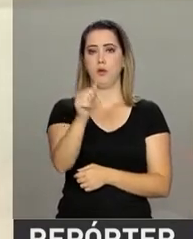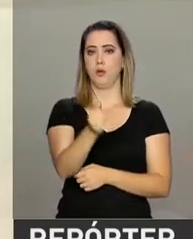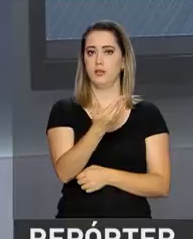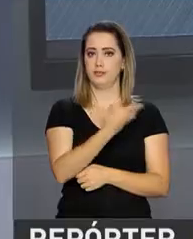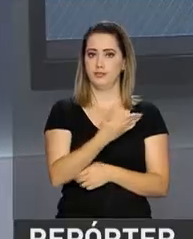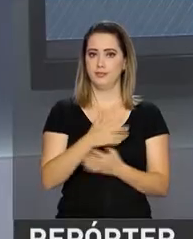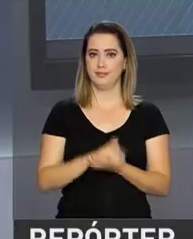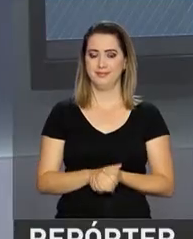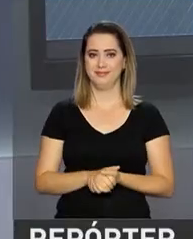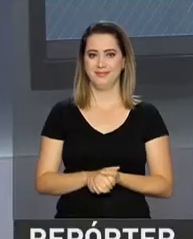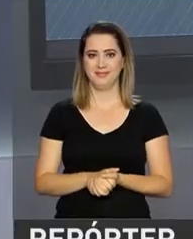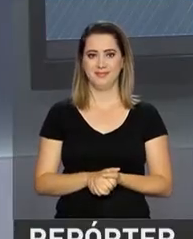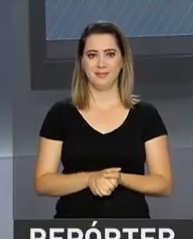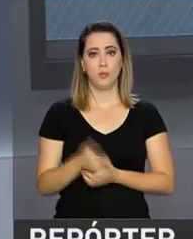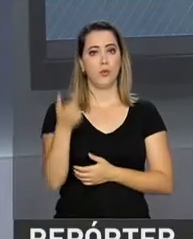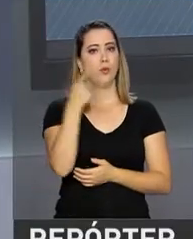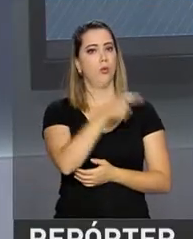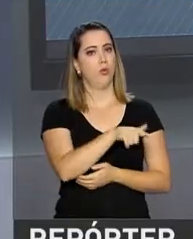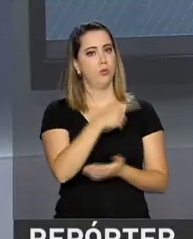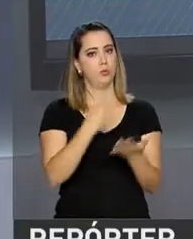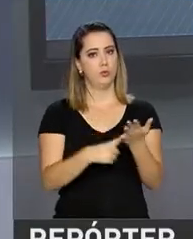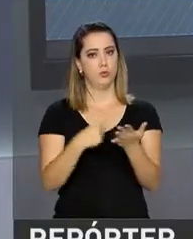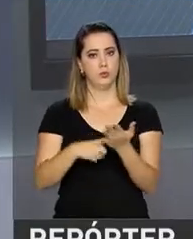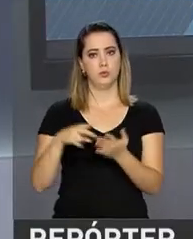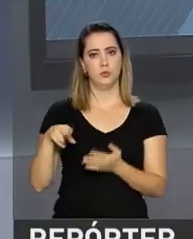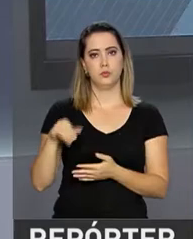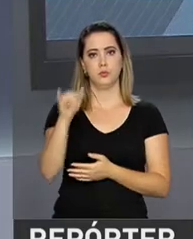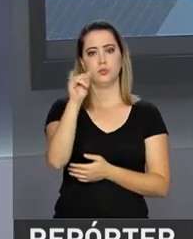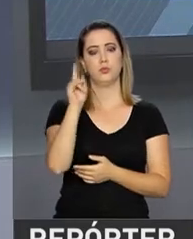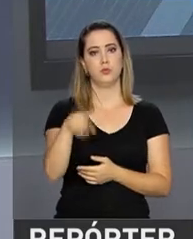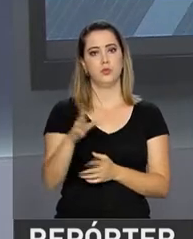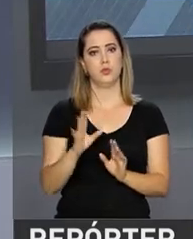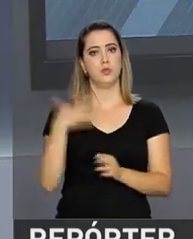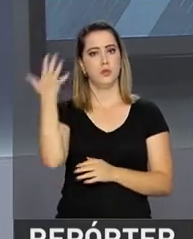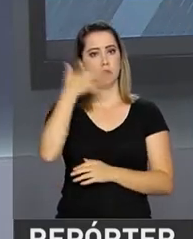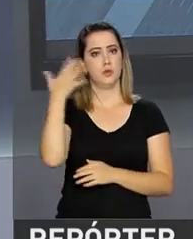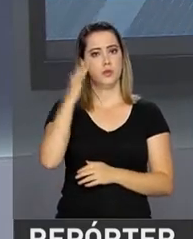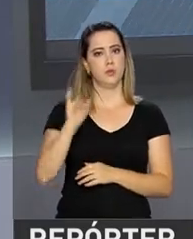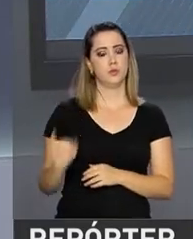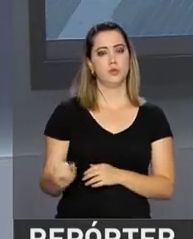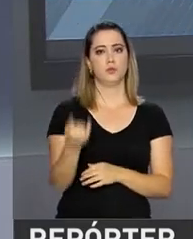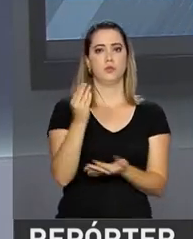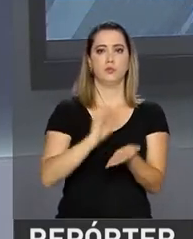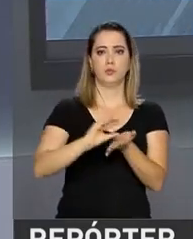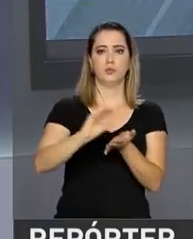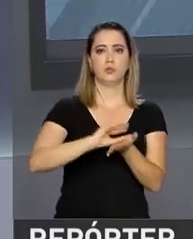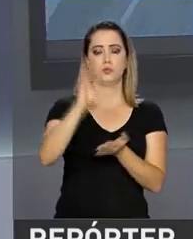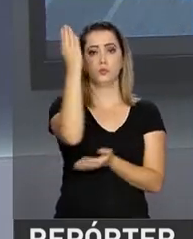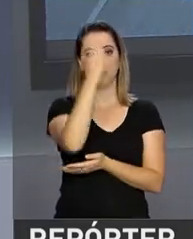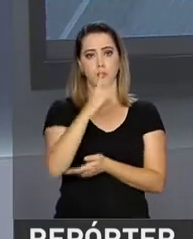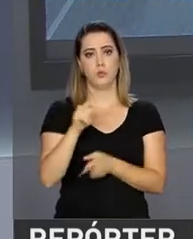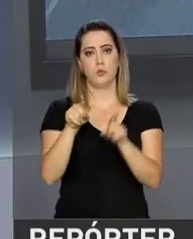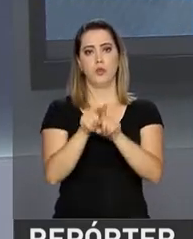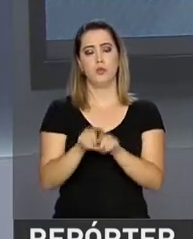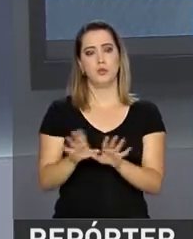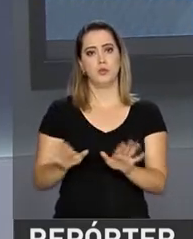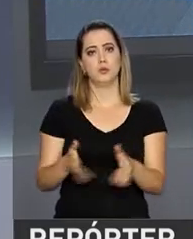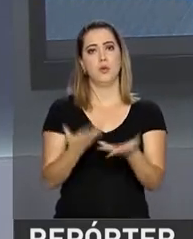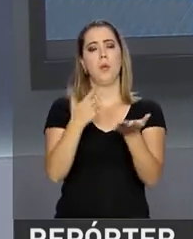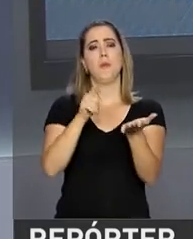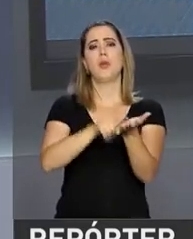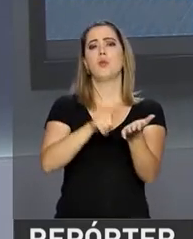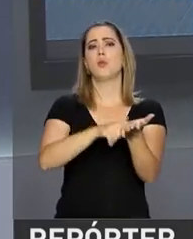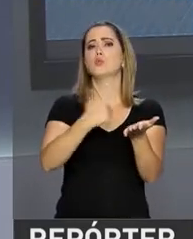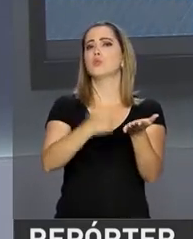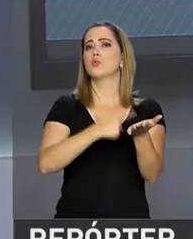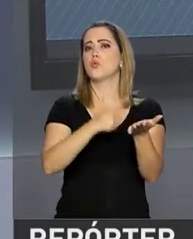orti outro compromisso do dia em nova york foi o seminário de oportunidades de investimentos no brasil promovido pelo financial